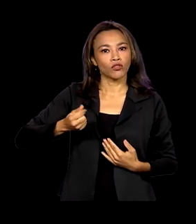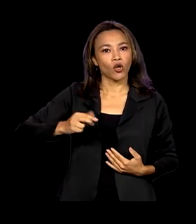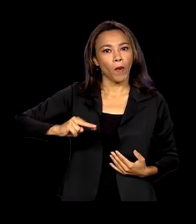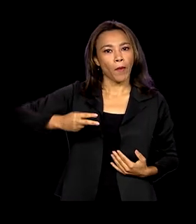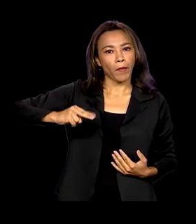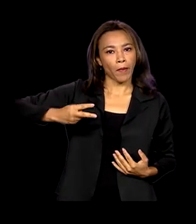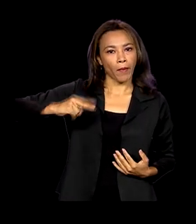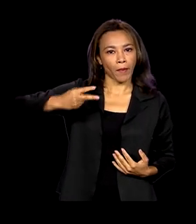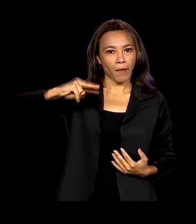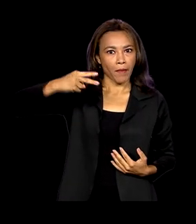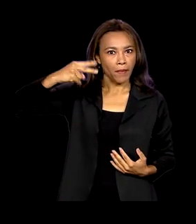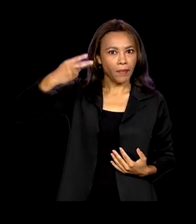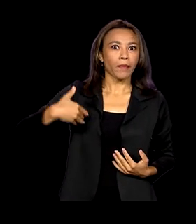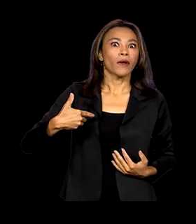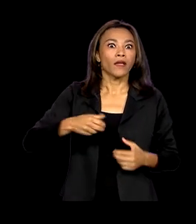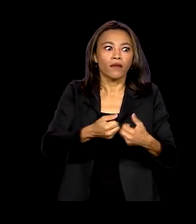de gerar dinheiro e milhares de emprego no Brasil